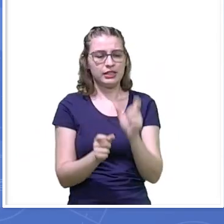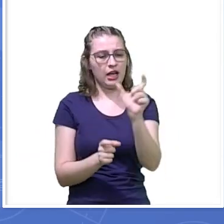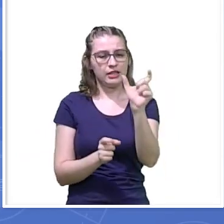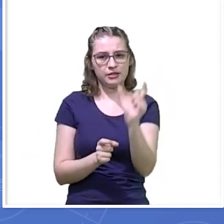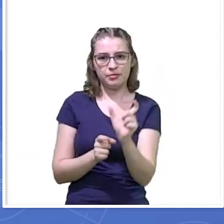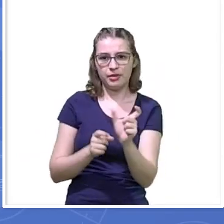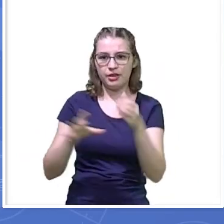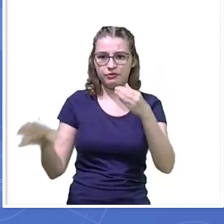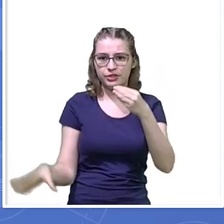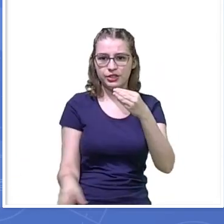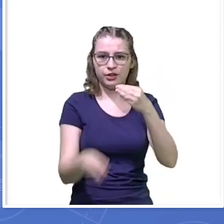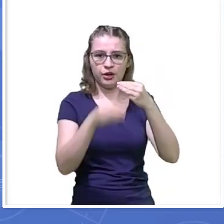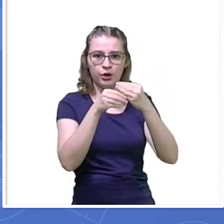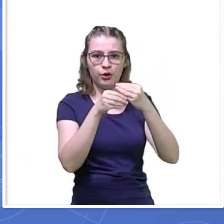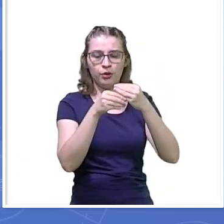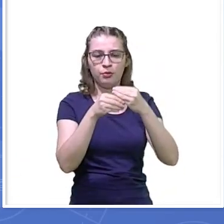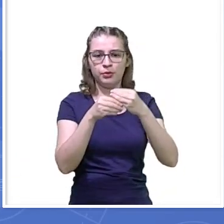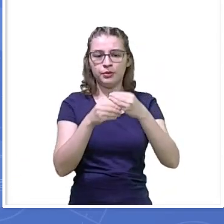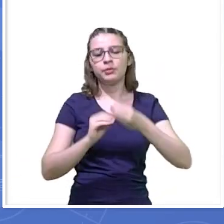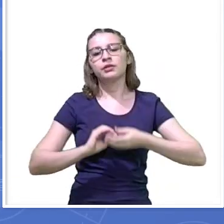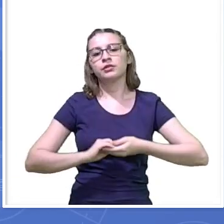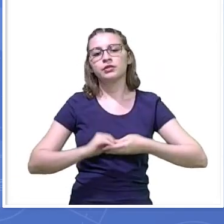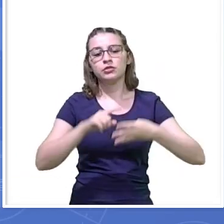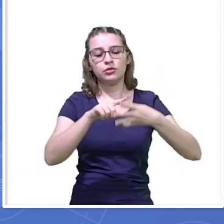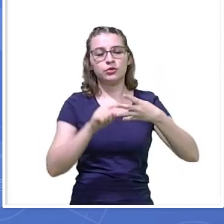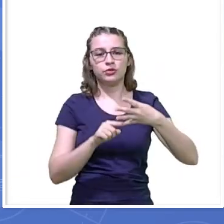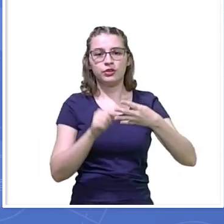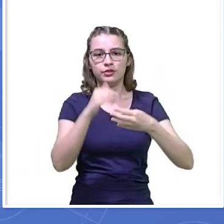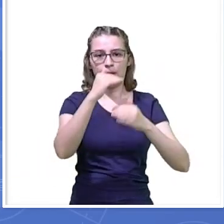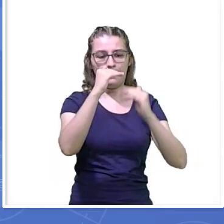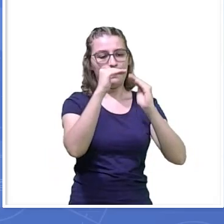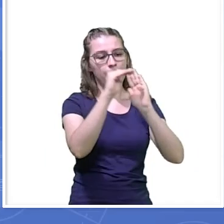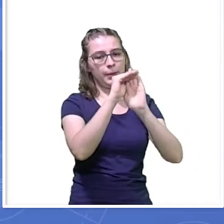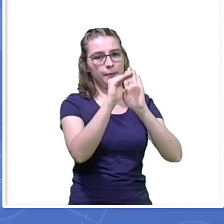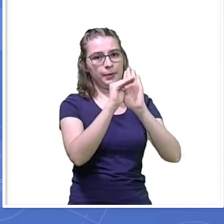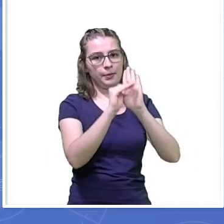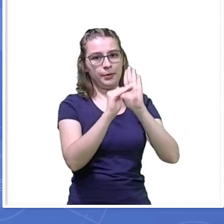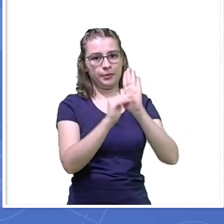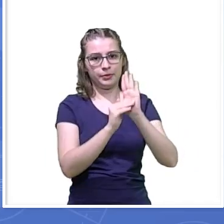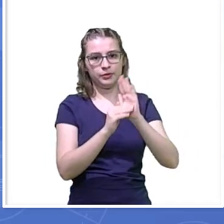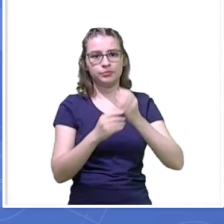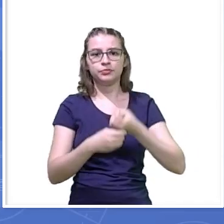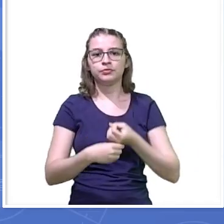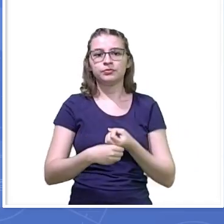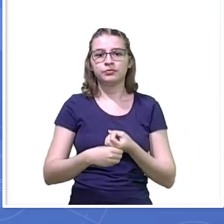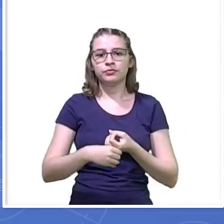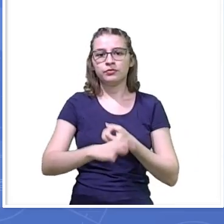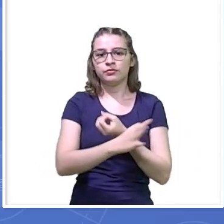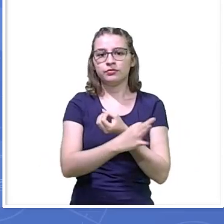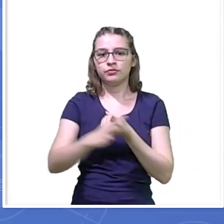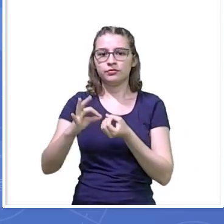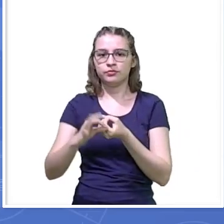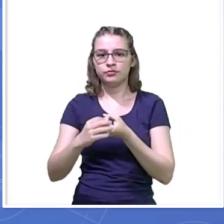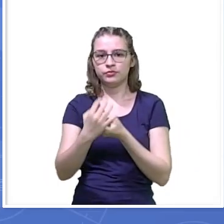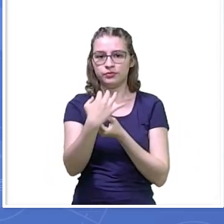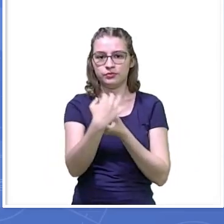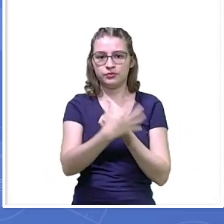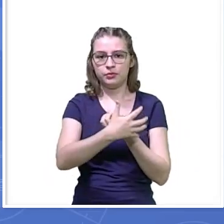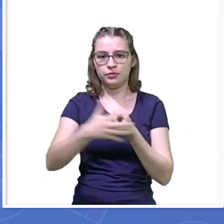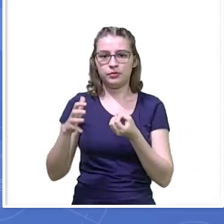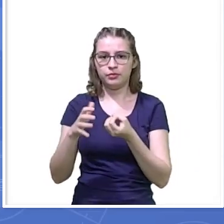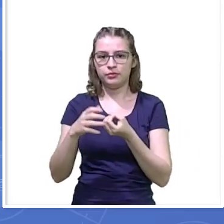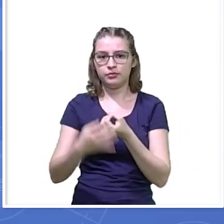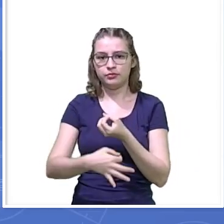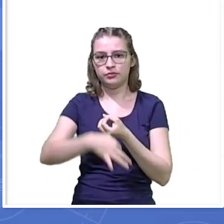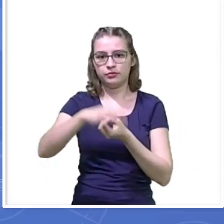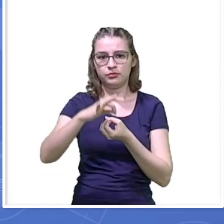esse quadro aí, esse texto, são exatamente nessa ordem: latitude, paralelo, longitude, meridiano. Portanto, a resposta aí,